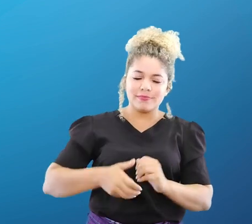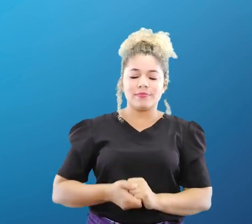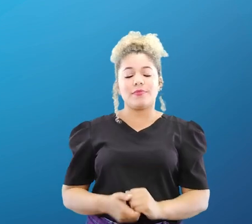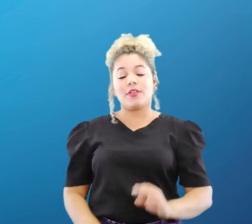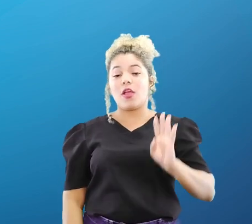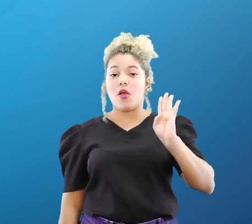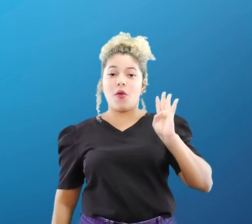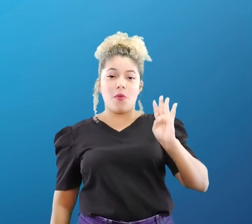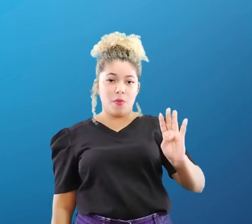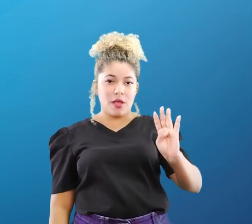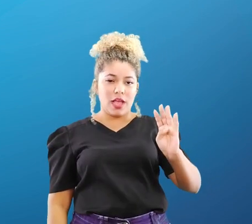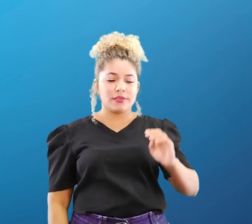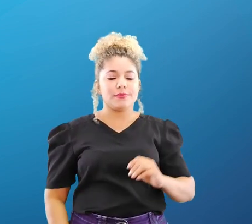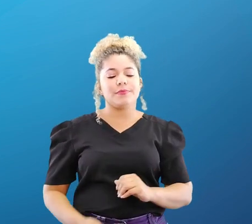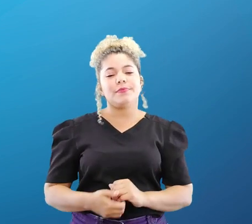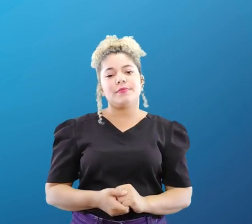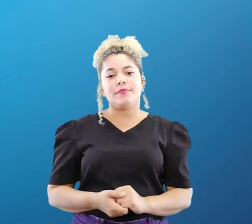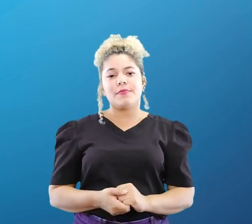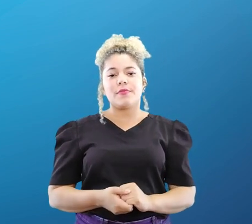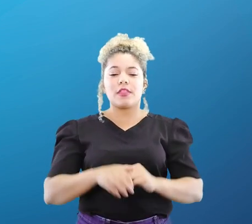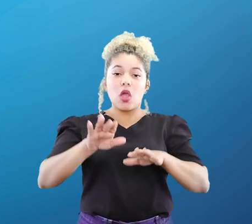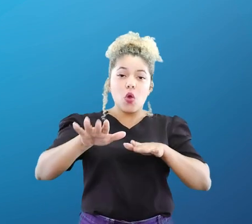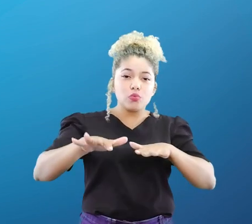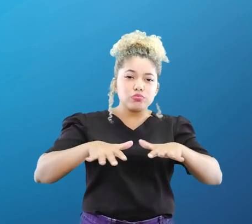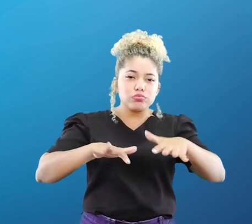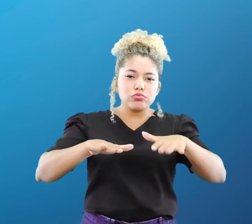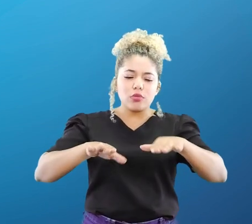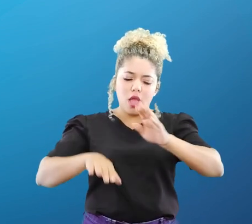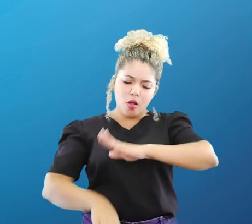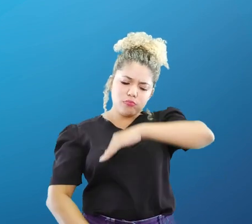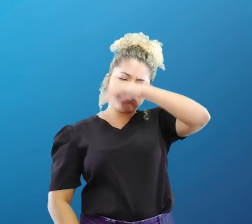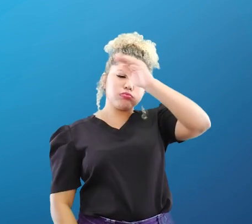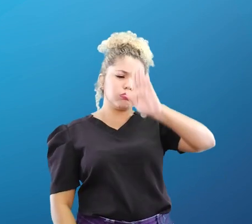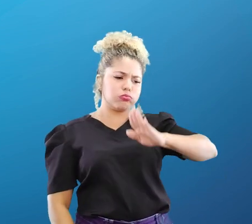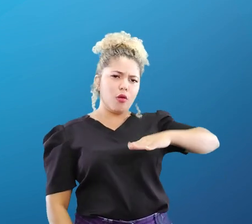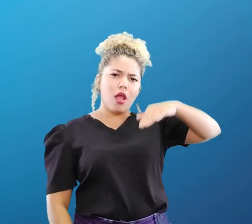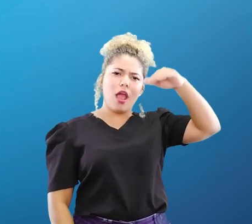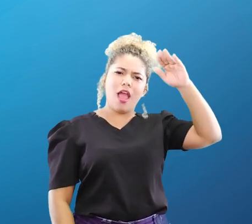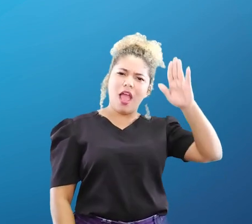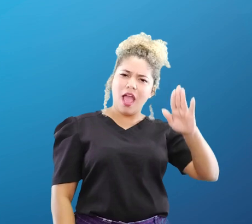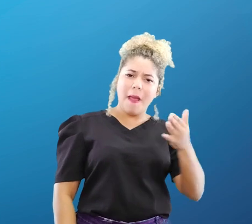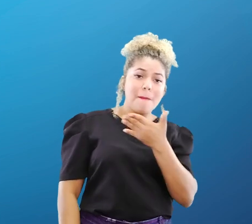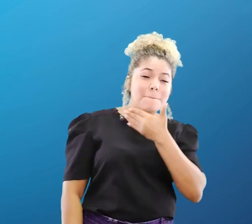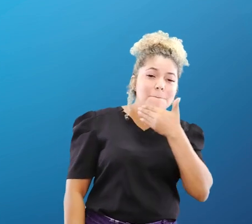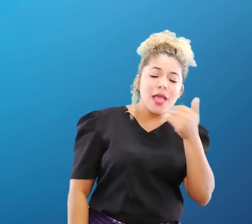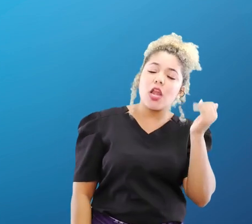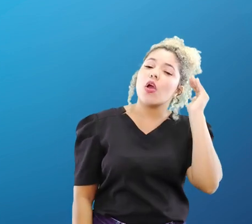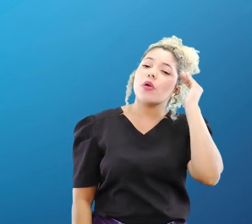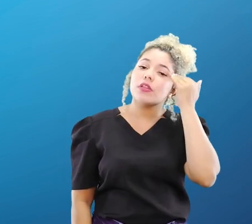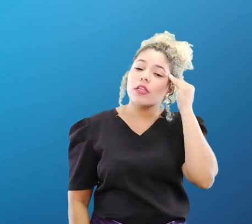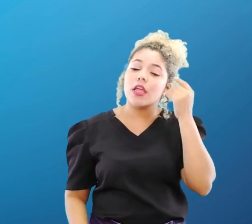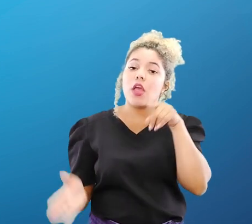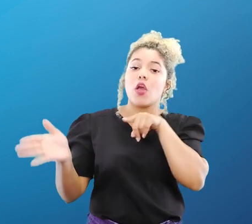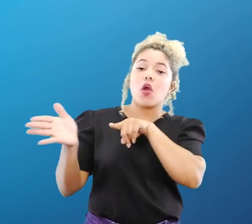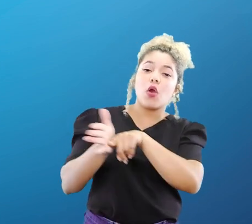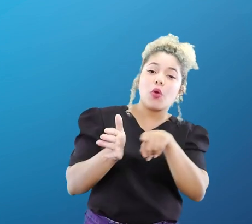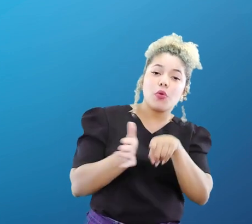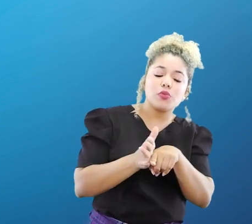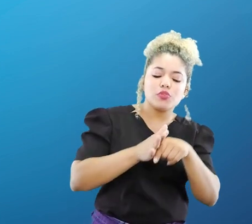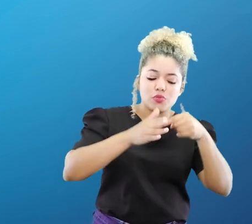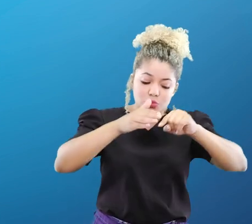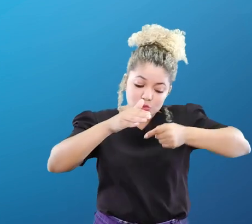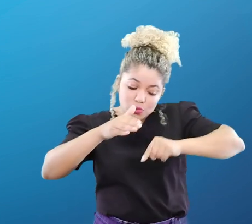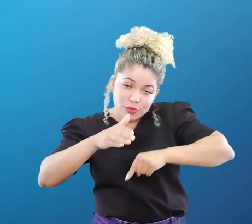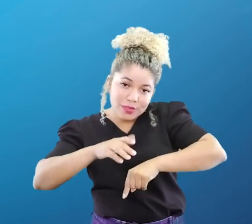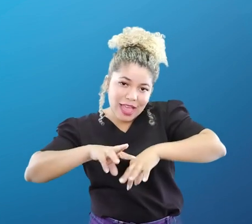4. Os terremotos e os tsunamis são eventos que passaram a ser melhor compreendidos com o estudo da estrutura interna